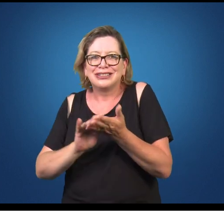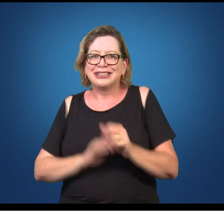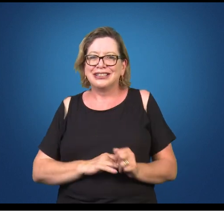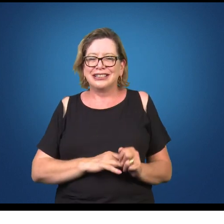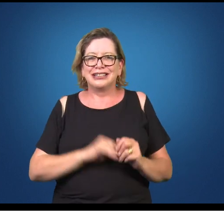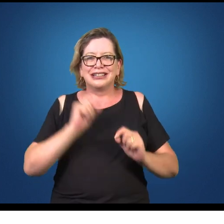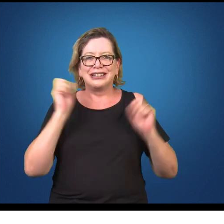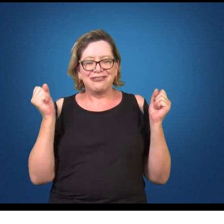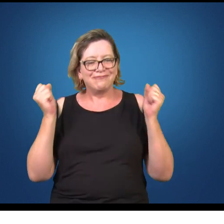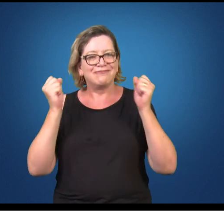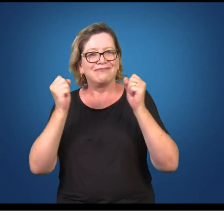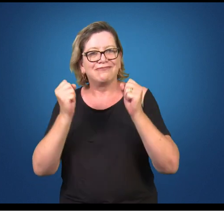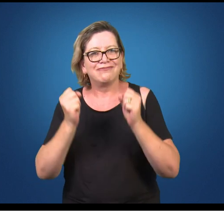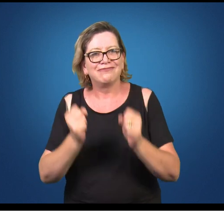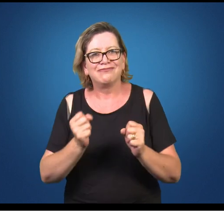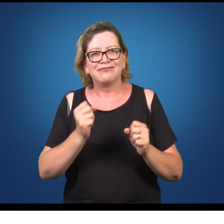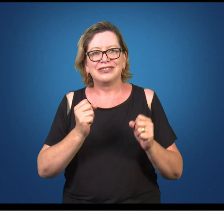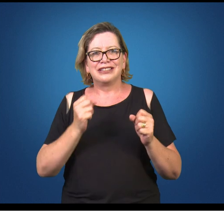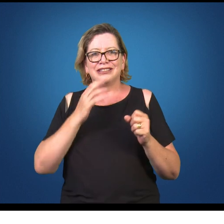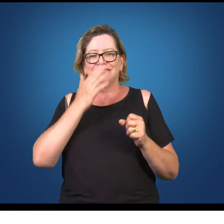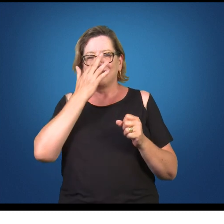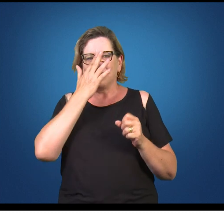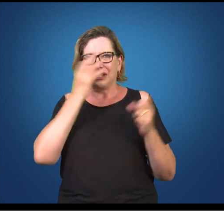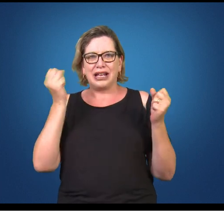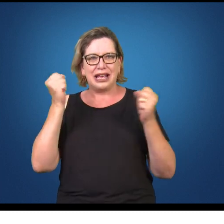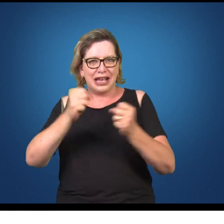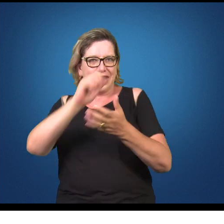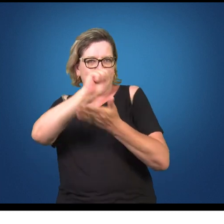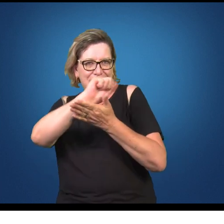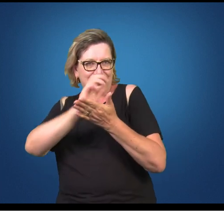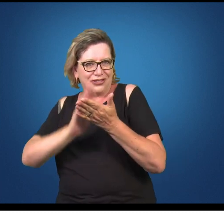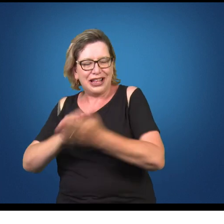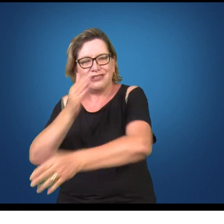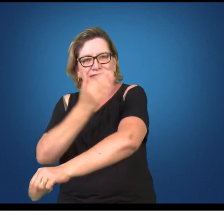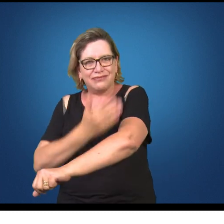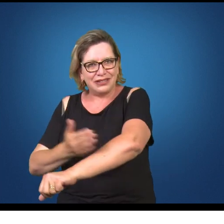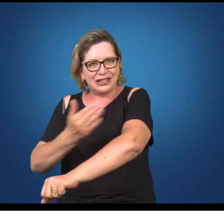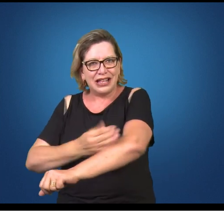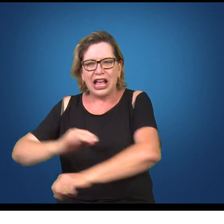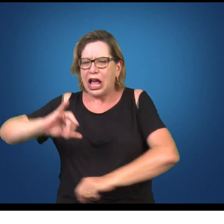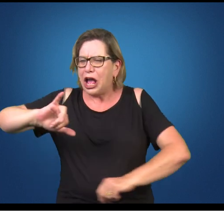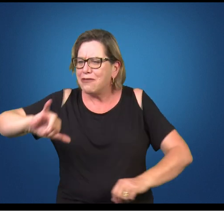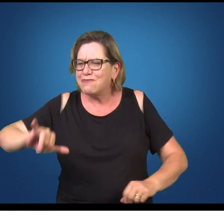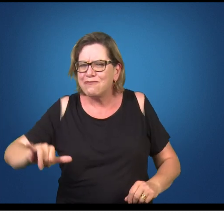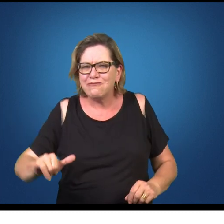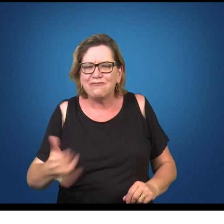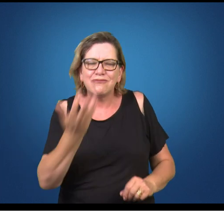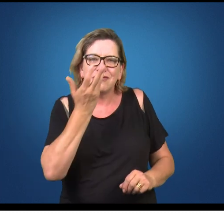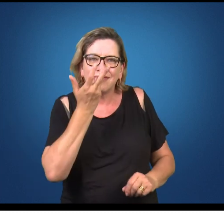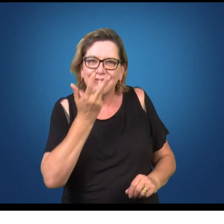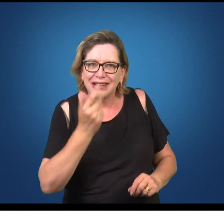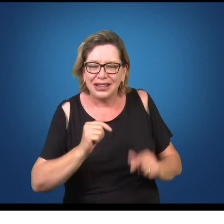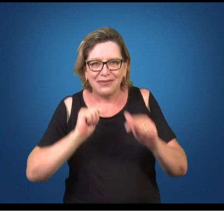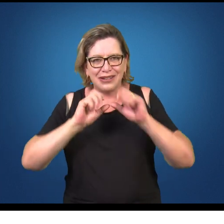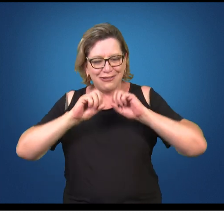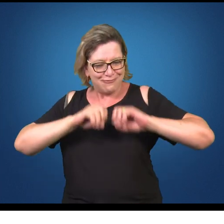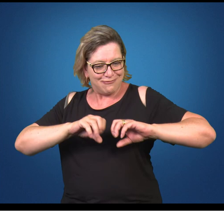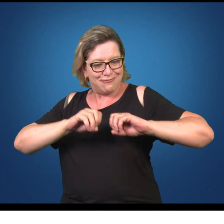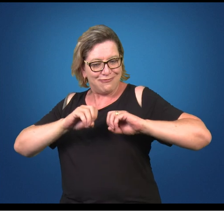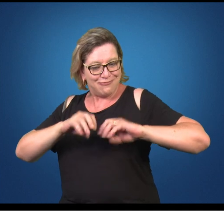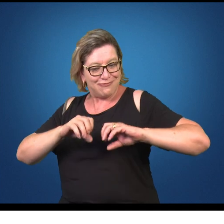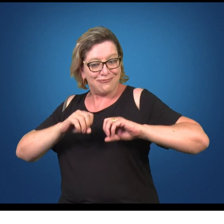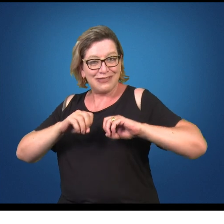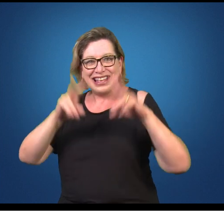Essas seriam possíveis, atividades Inserções. práticas, inserções Sim, nisso, né? aproveitar o universo infantil já para trabalhar